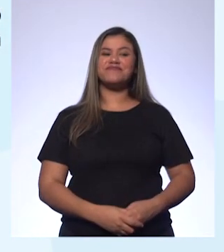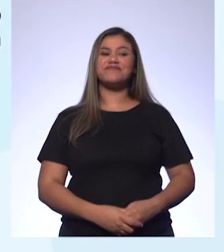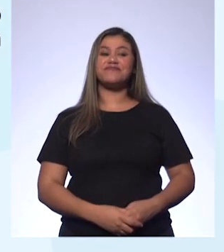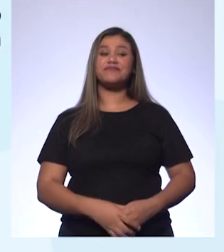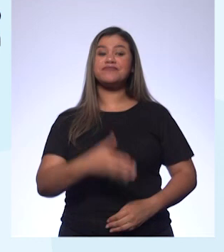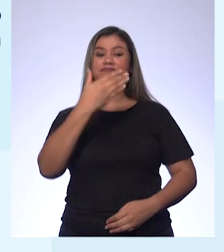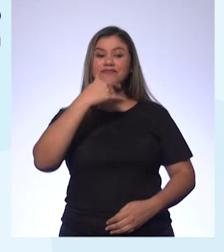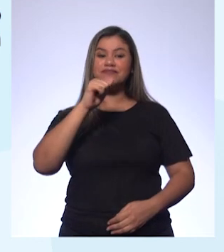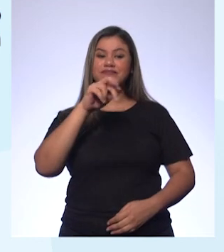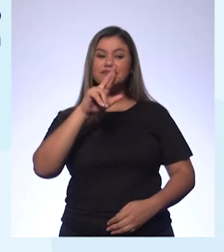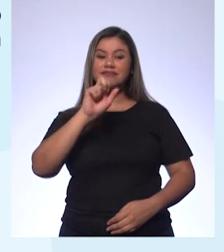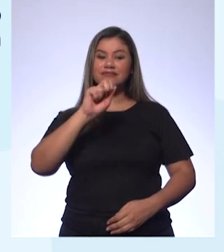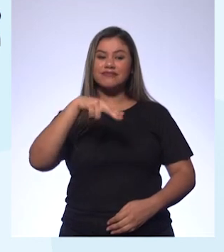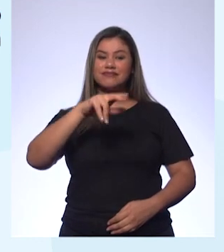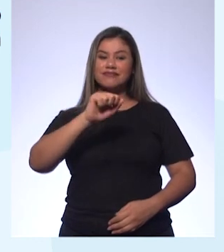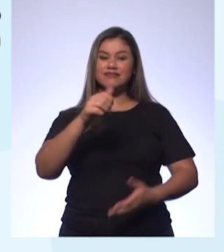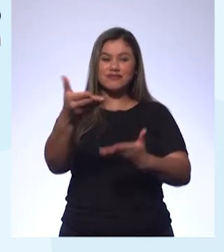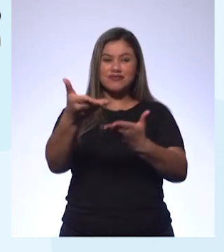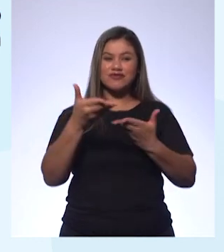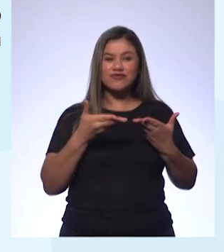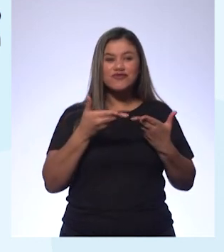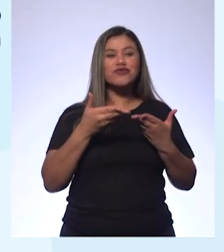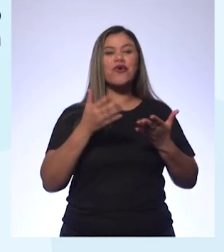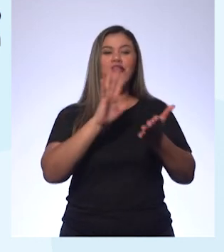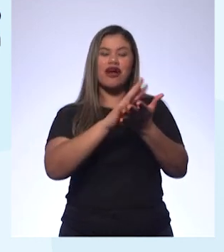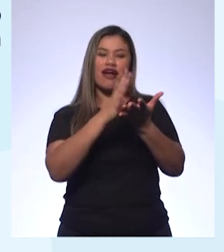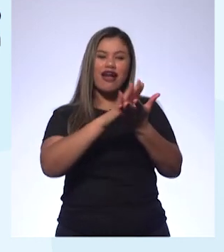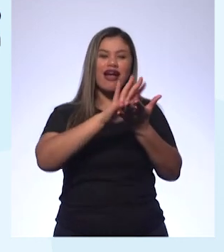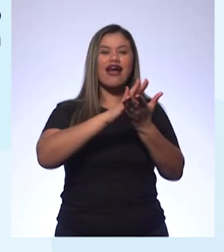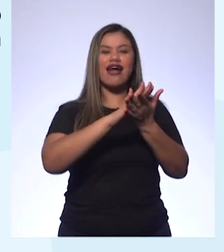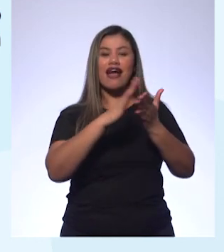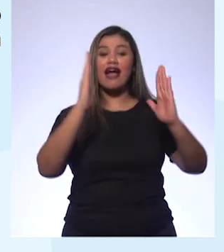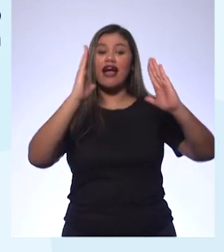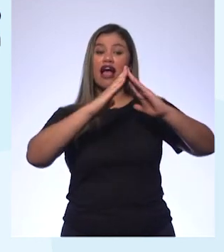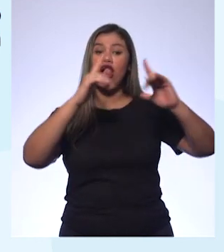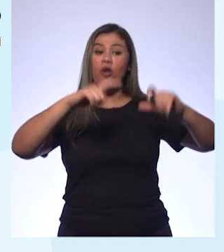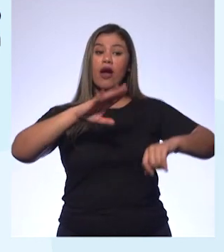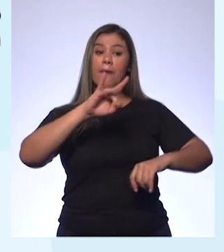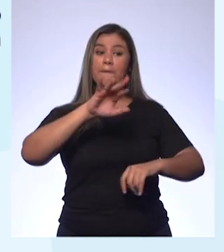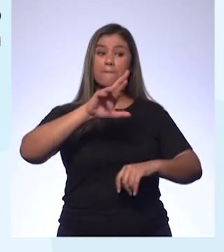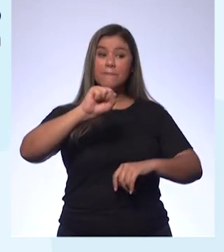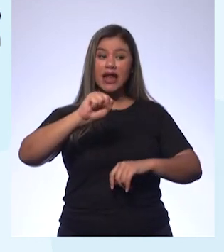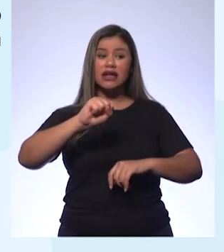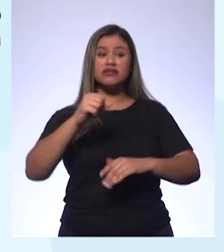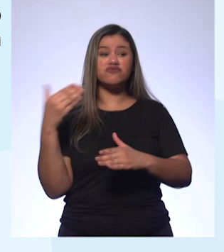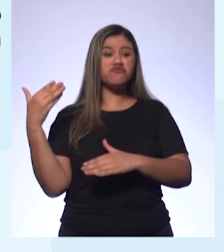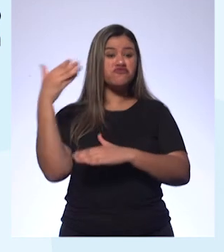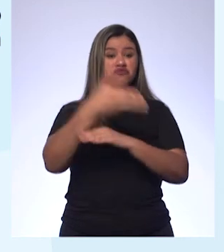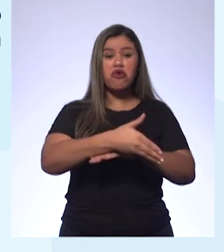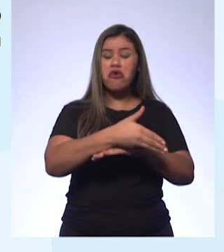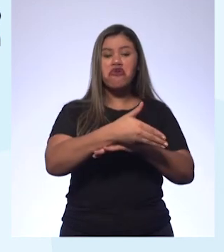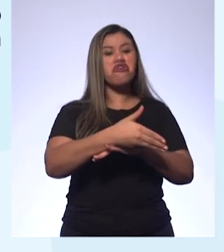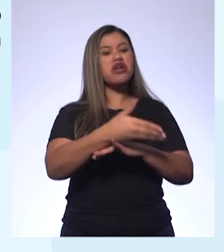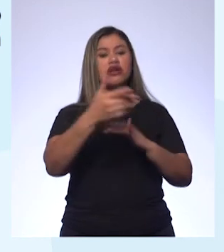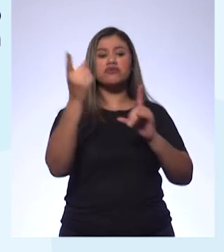nos convidou para um samba, ele mora no Brás. Nós fomos, não encontremos ninguém. Nós